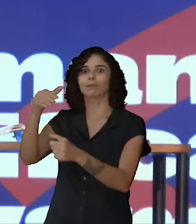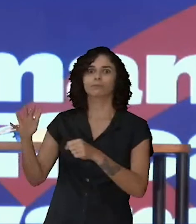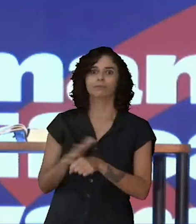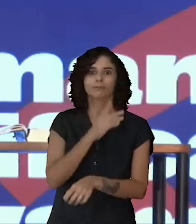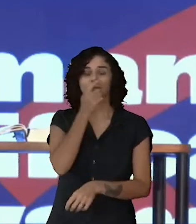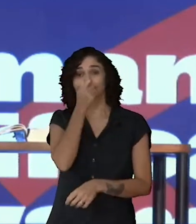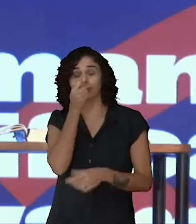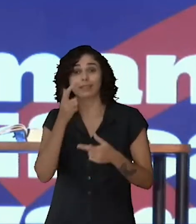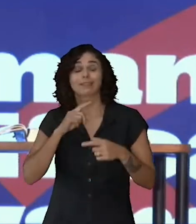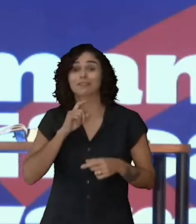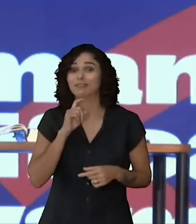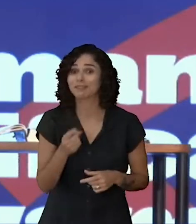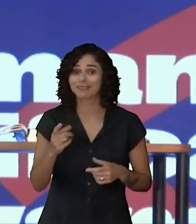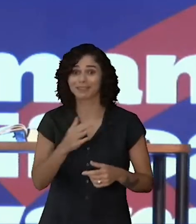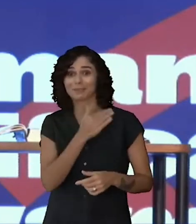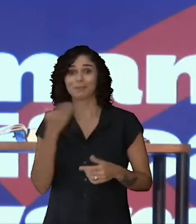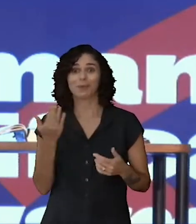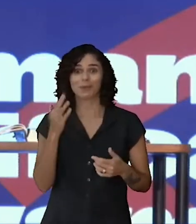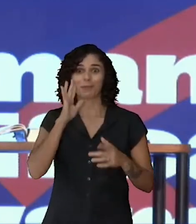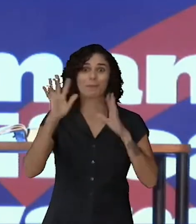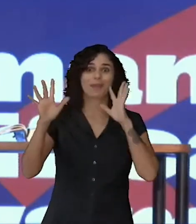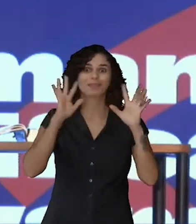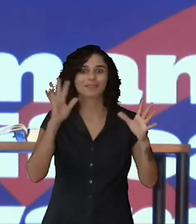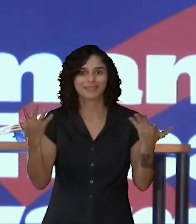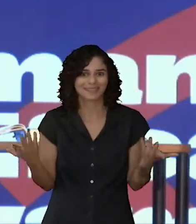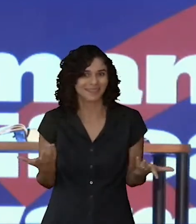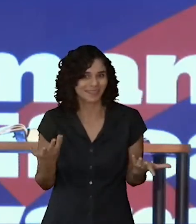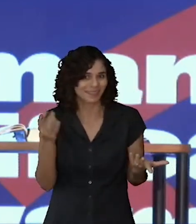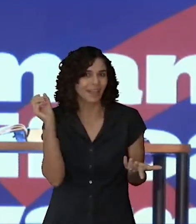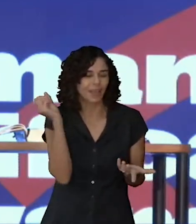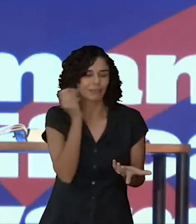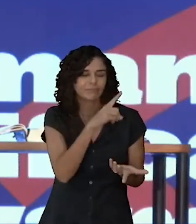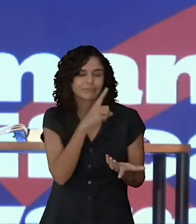E talvez ia ter alguns que a gente ia orar para irem embora também.